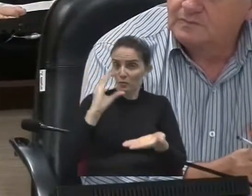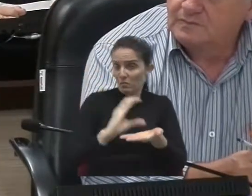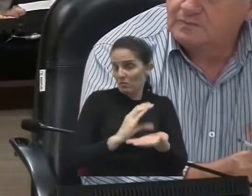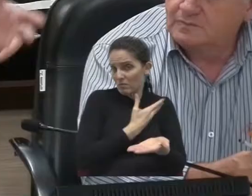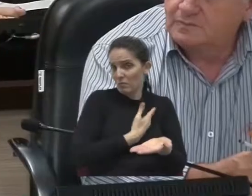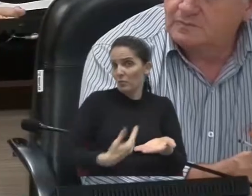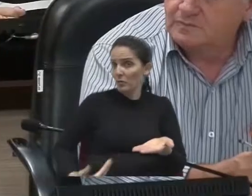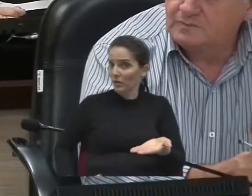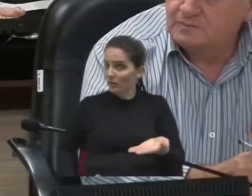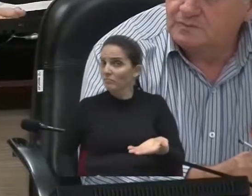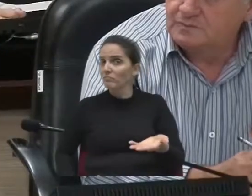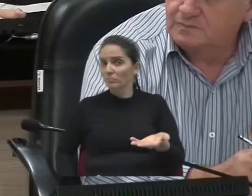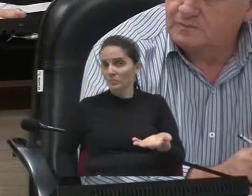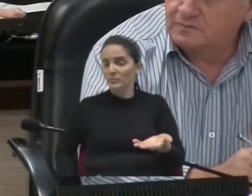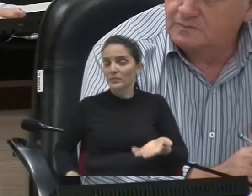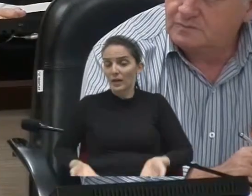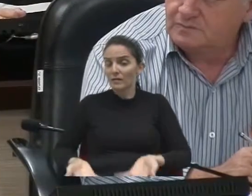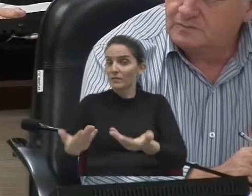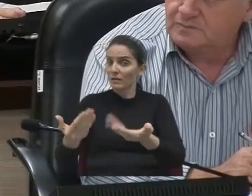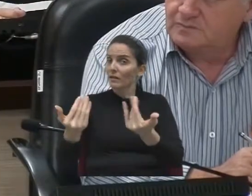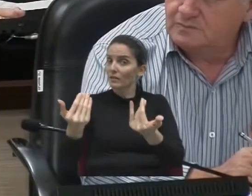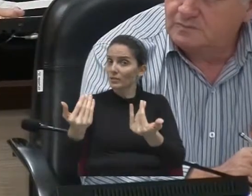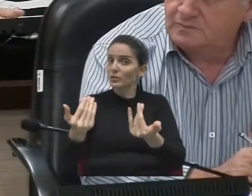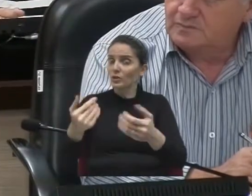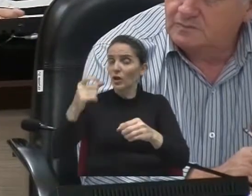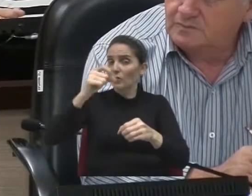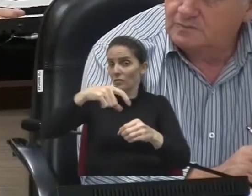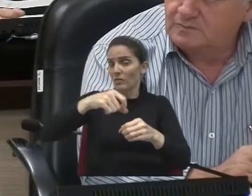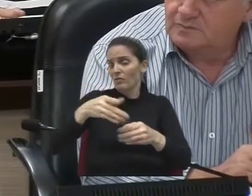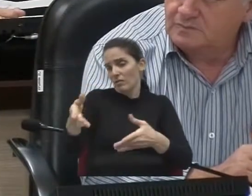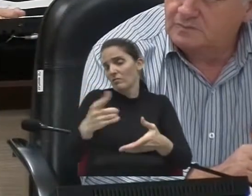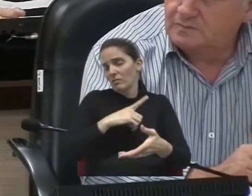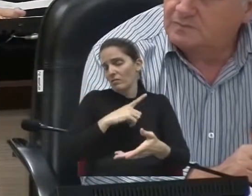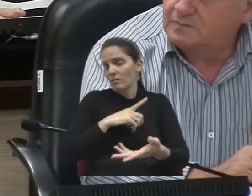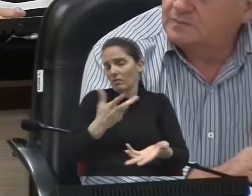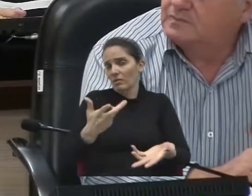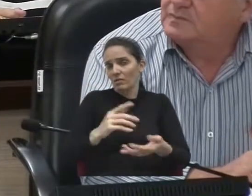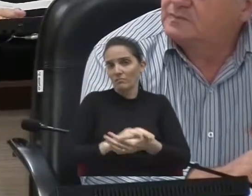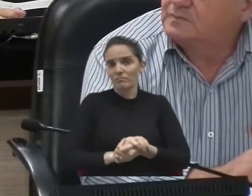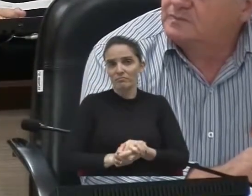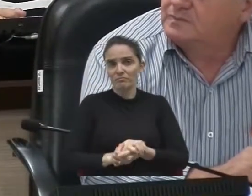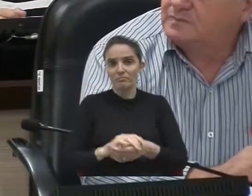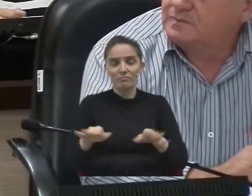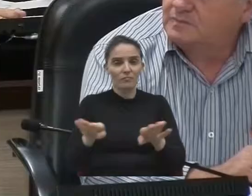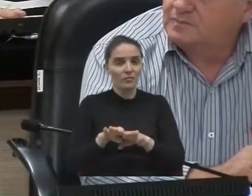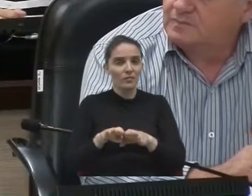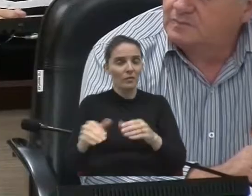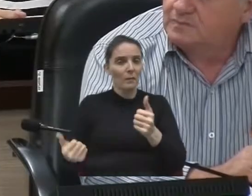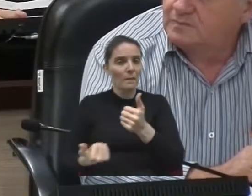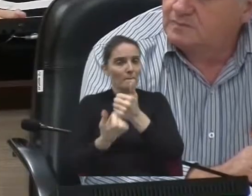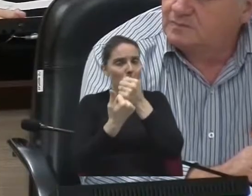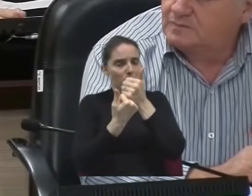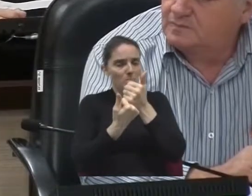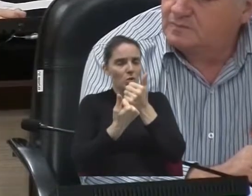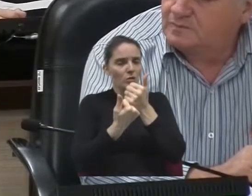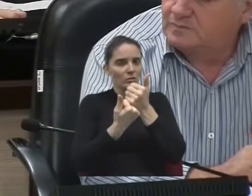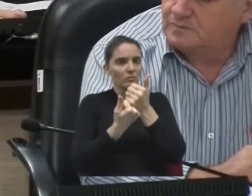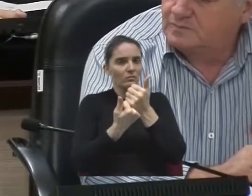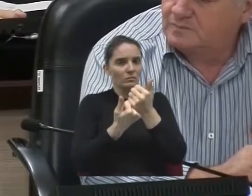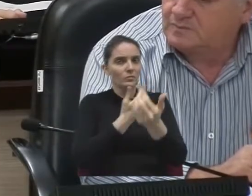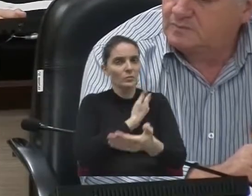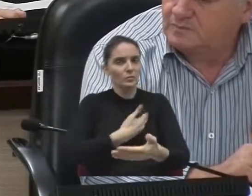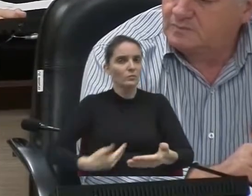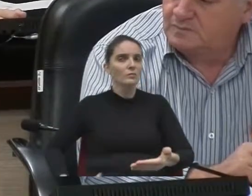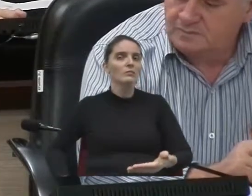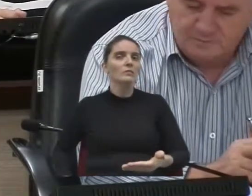alguns incentivos fiscais que vocês irão ter, bem como todo o apoio do poder público, que é o principal